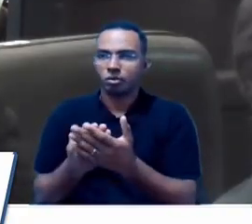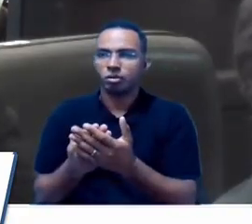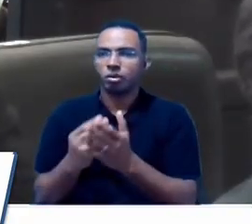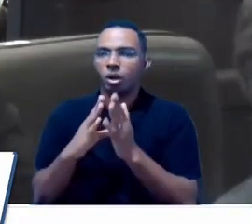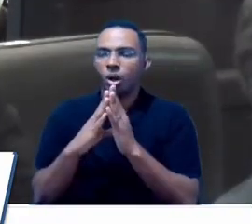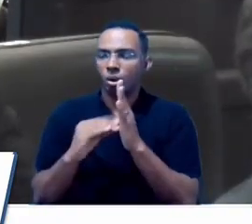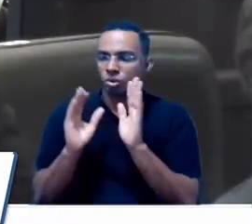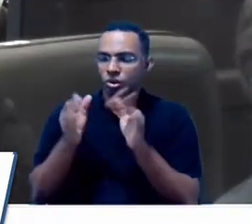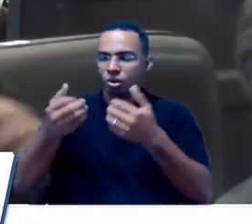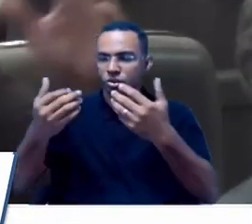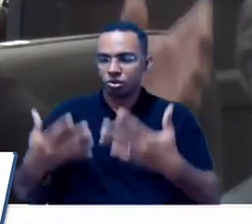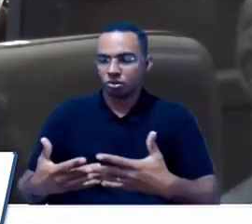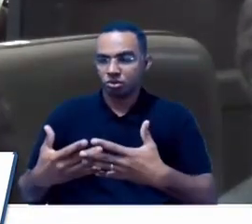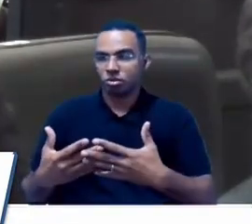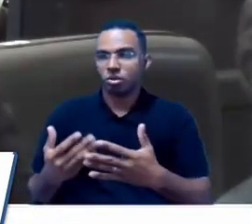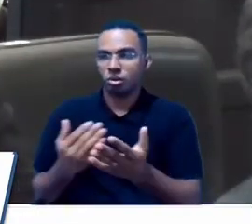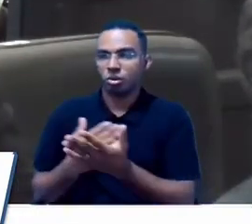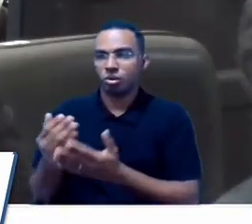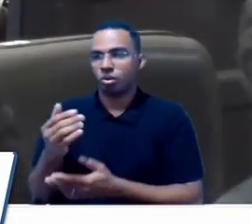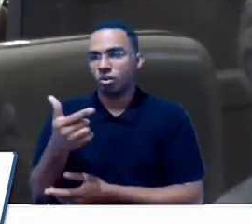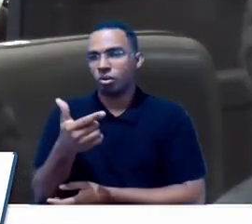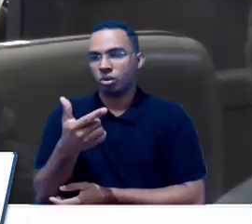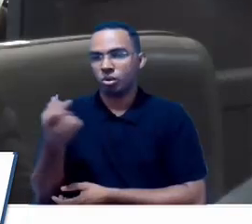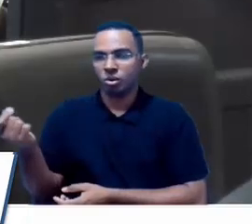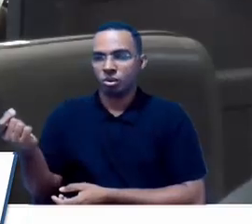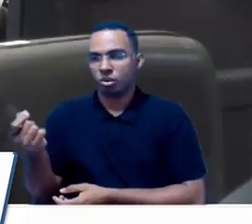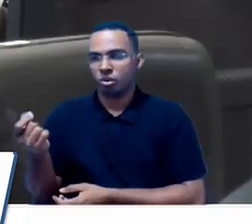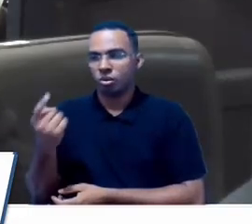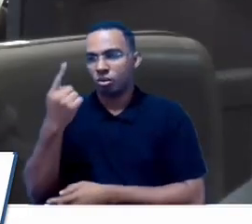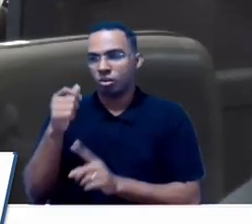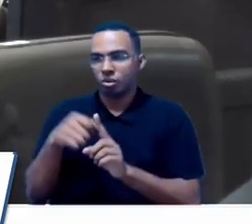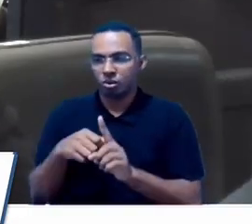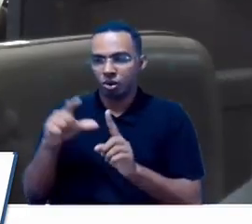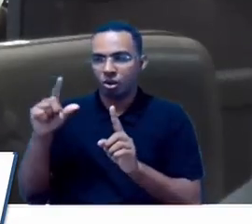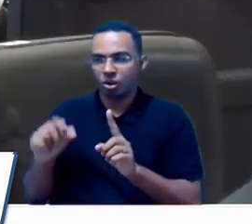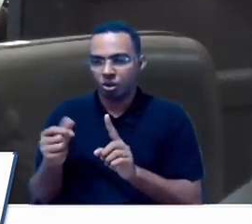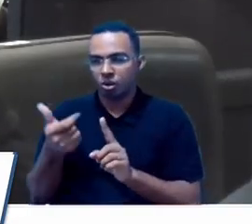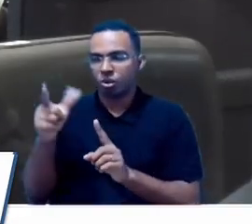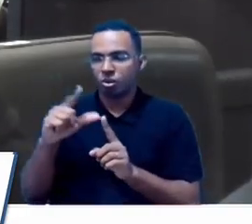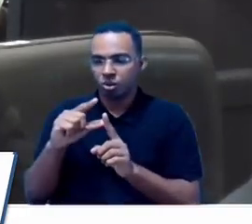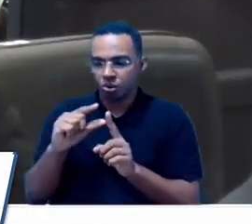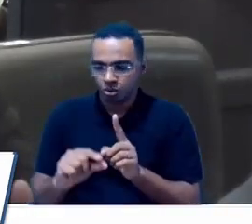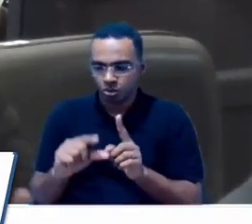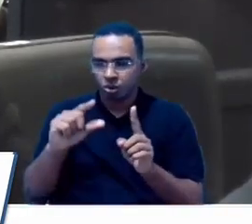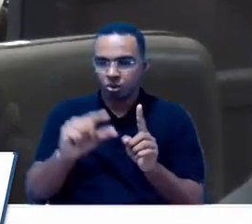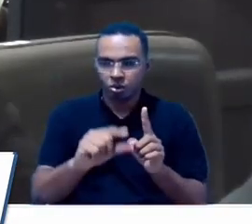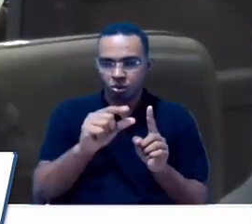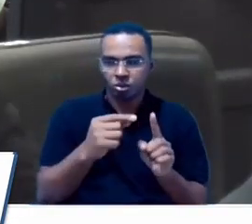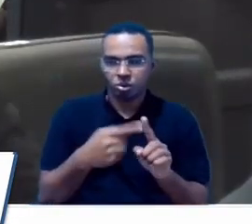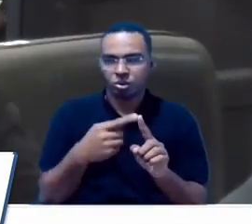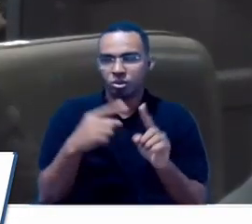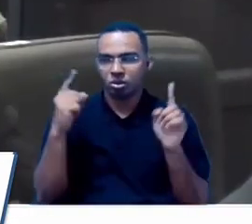Franco, começa lá 200 inscrições, passa um mês, diminui, passa outro mês, diminui, passa outro mês. Por quê? É